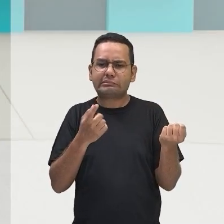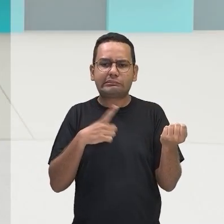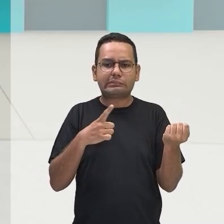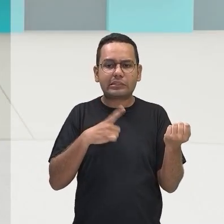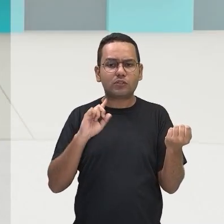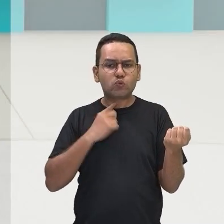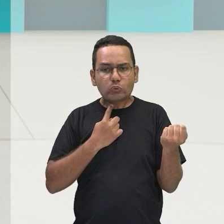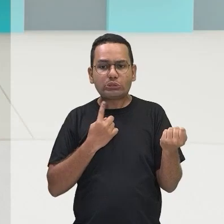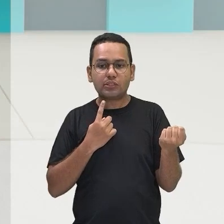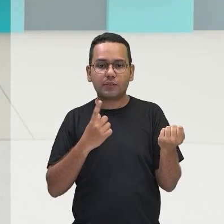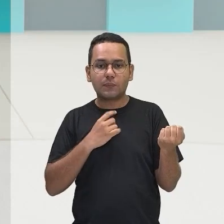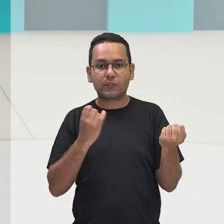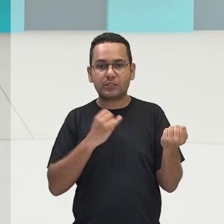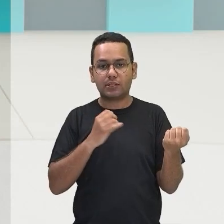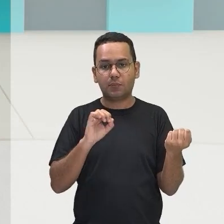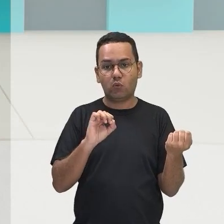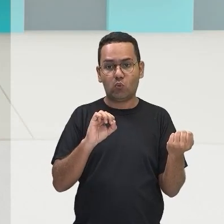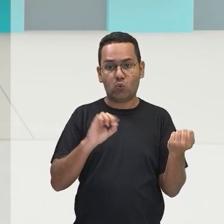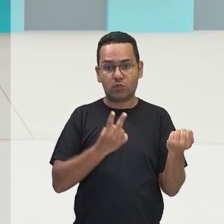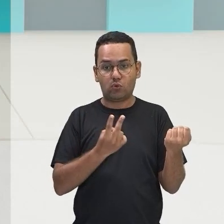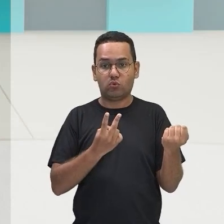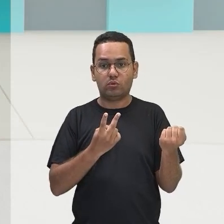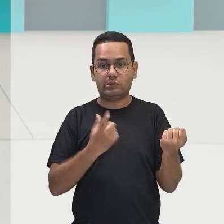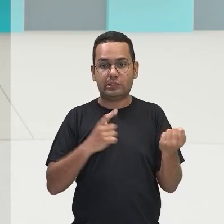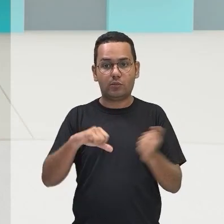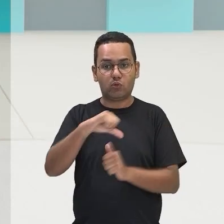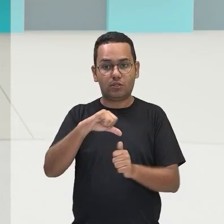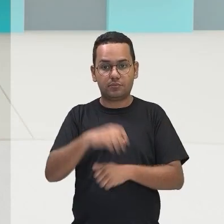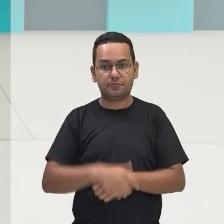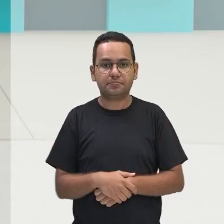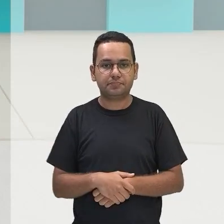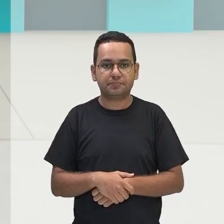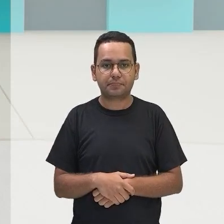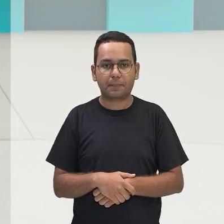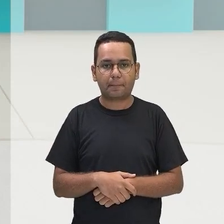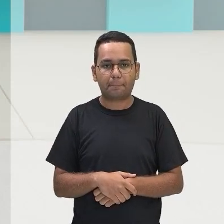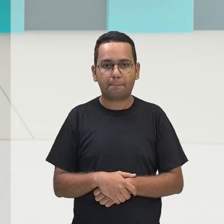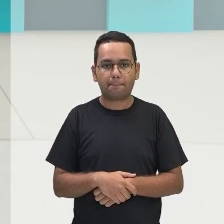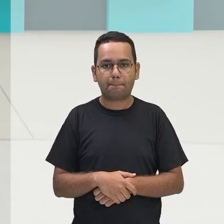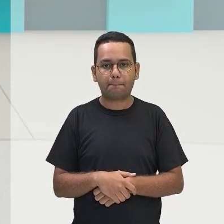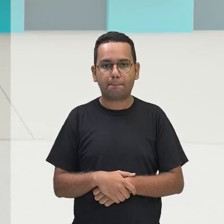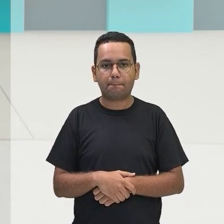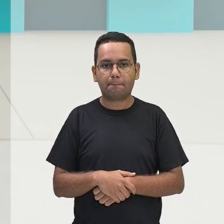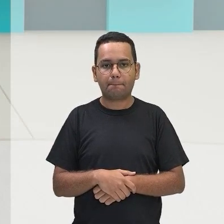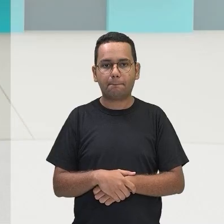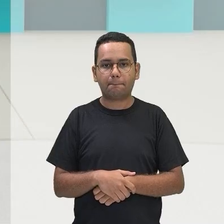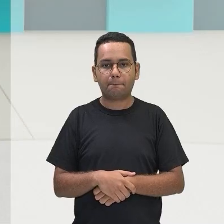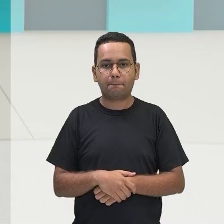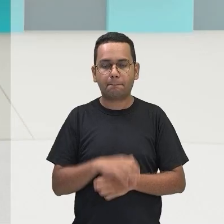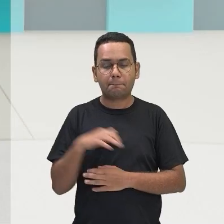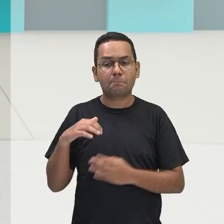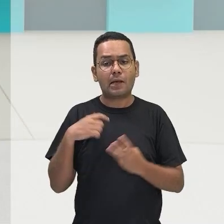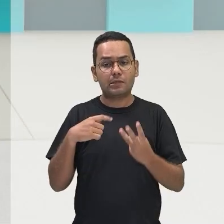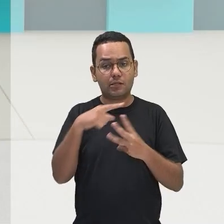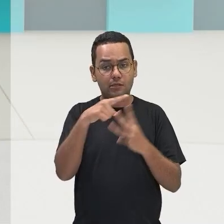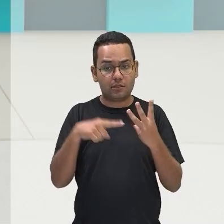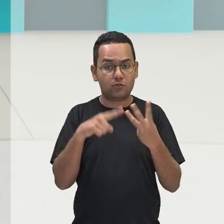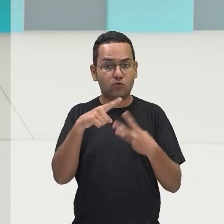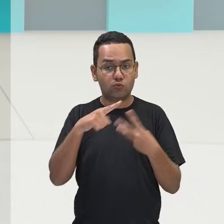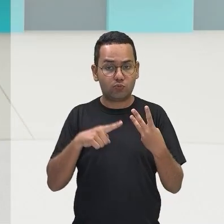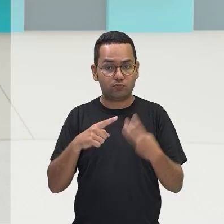carbônico, que é onde é feita a troca, entendeu? Mas o sistema circulatório ou cardiovascular é dividido nesses 3